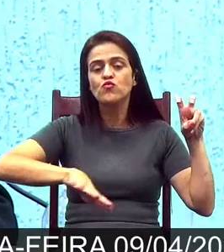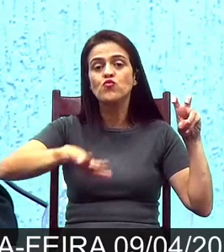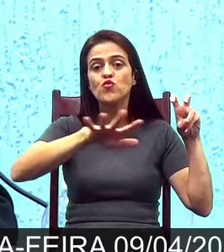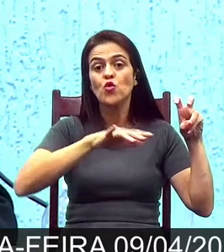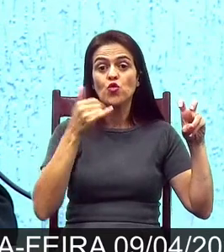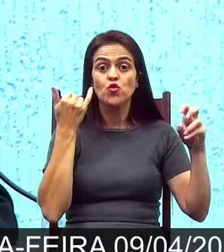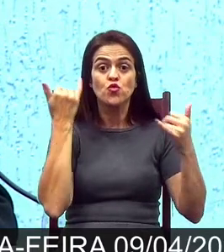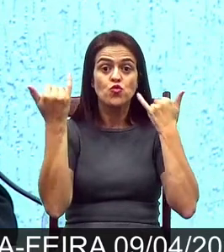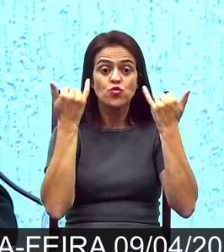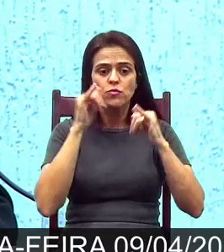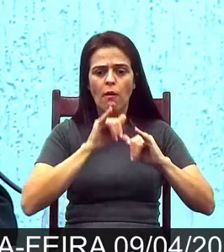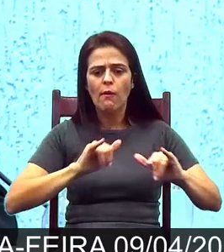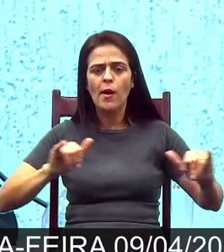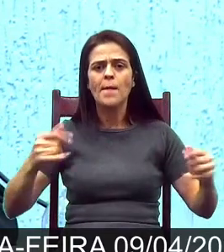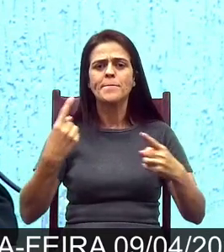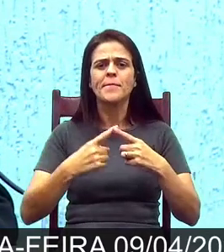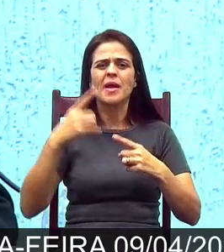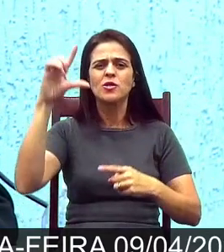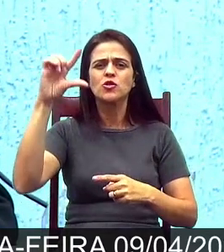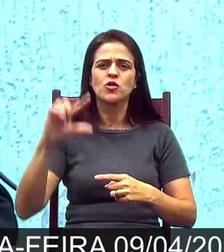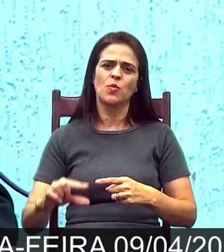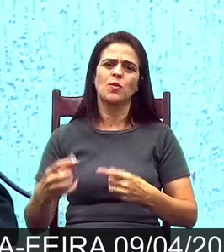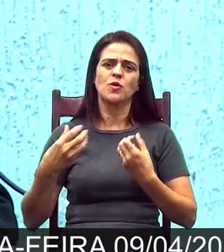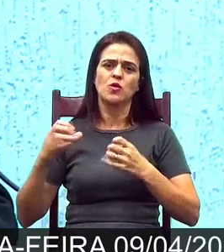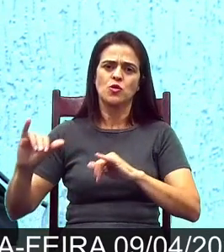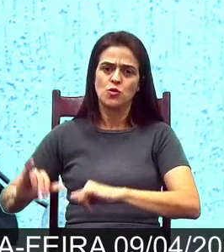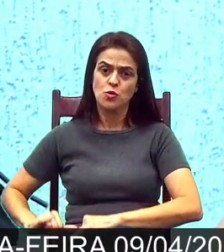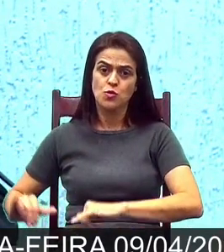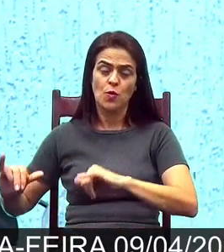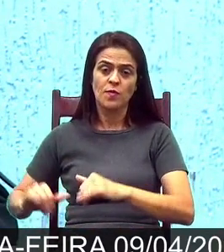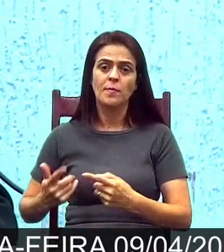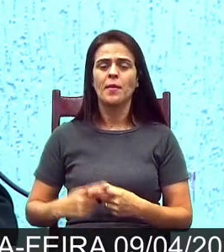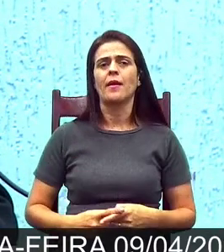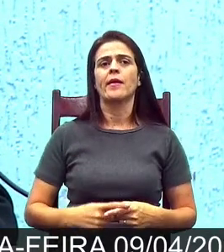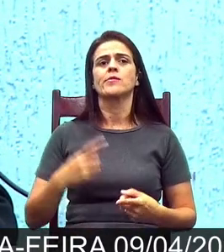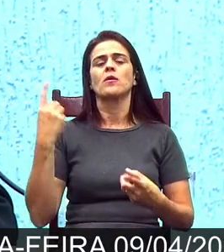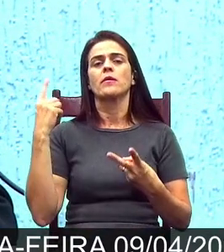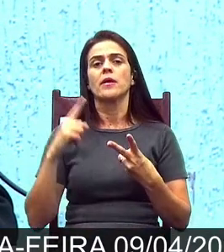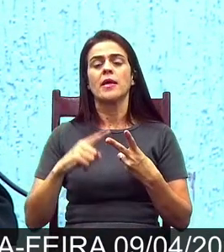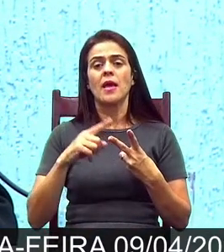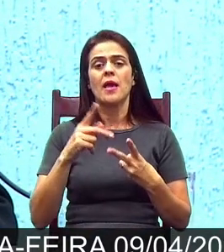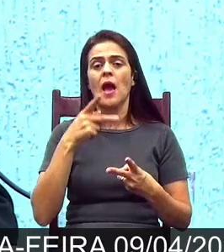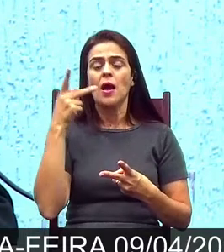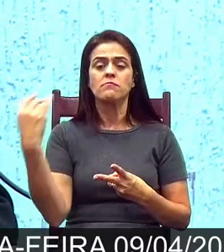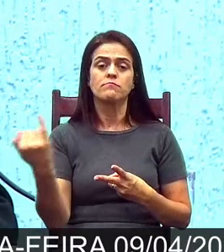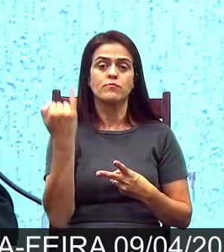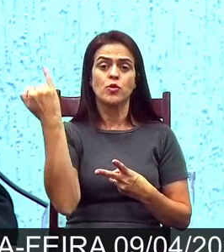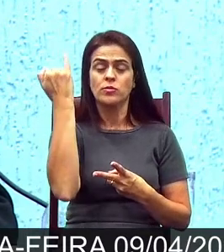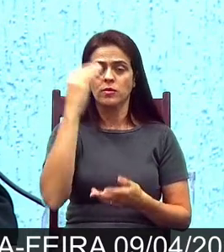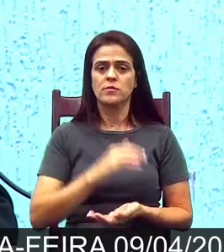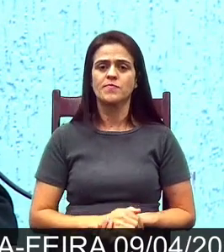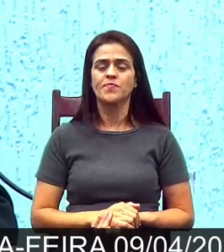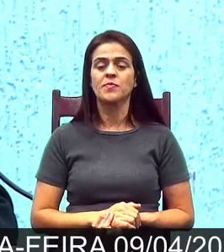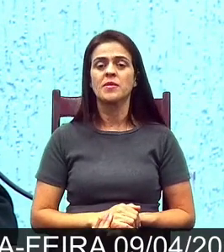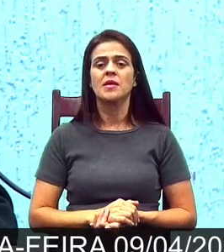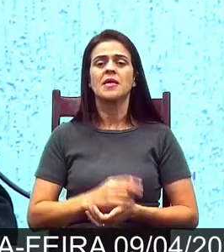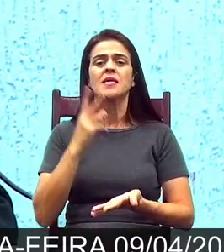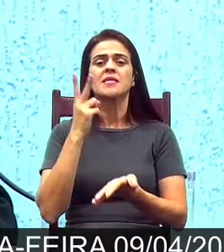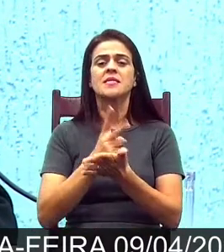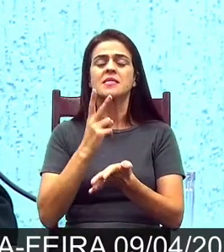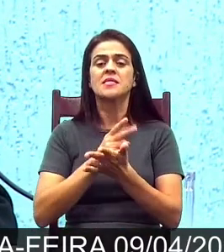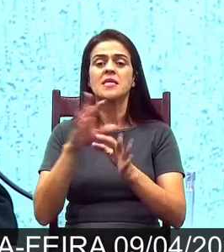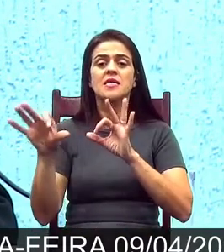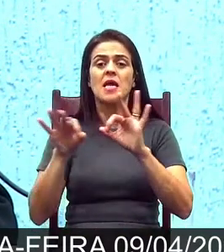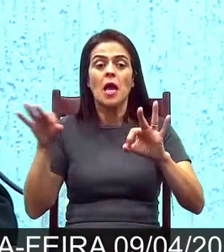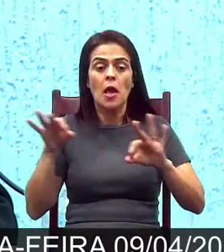informações, quebrando silêncio e diminuindo o tabu. 4. Dignificar o sofrimento e dar voz às famílias. 5. Promover humanização e atendimento no